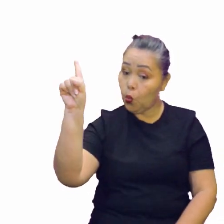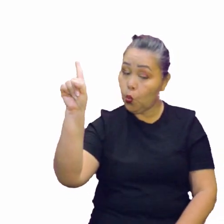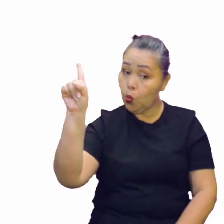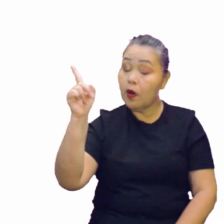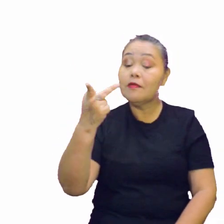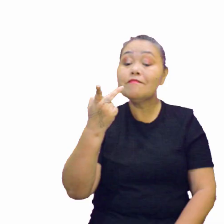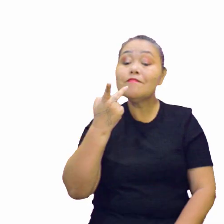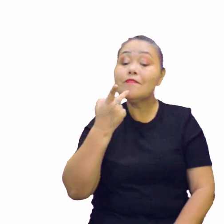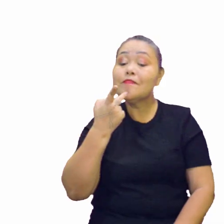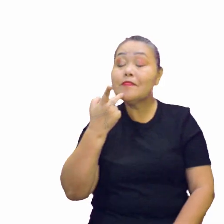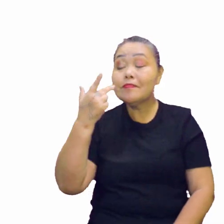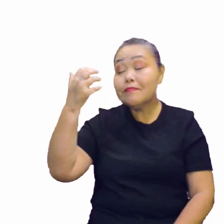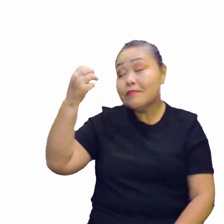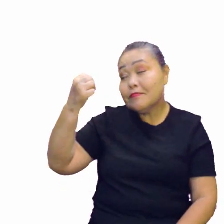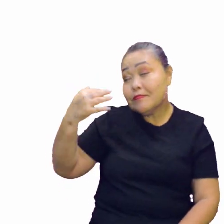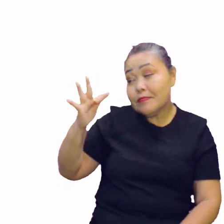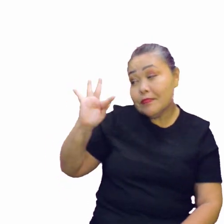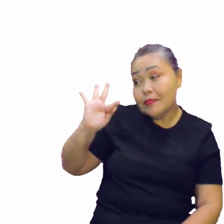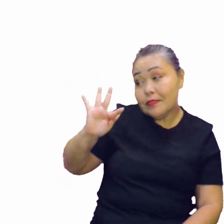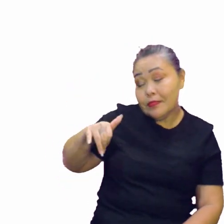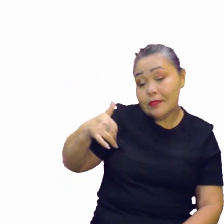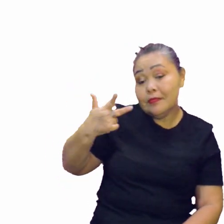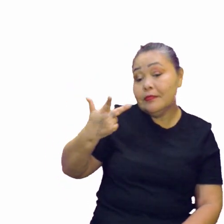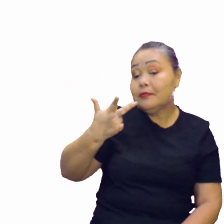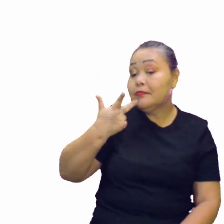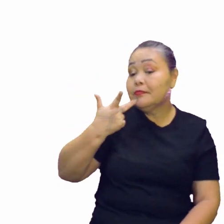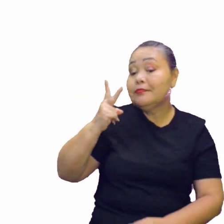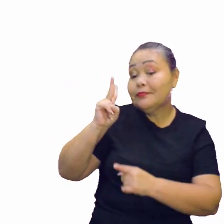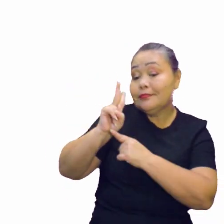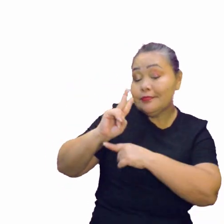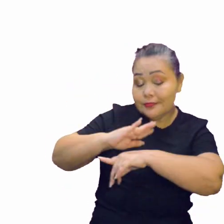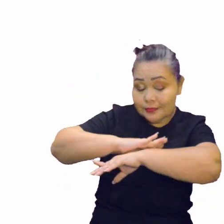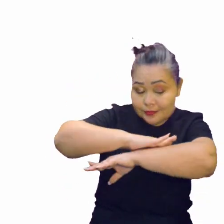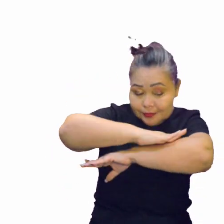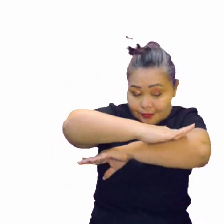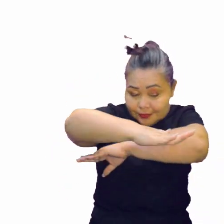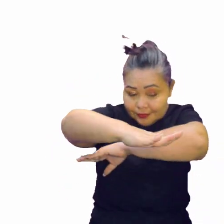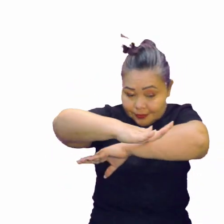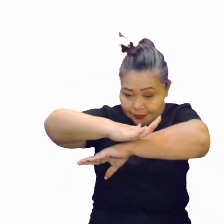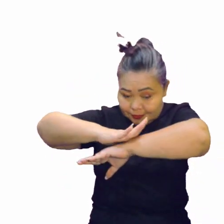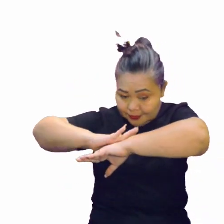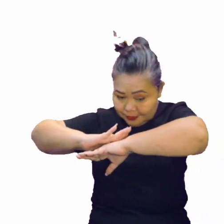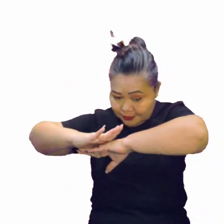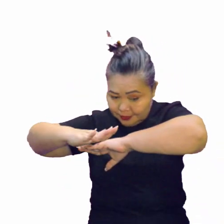no finalzinho. A manutenção. É uma manutenção o quê?